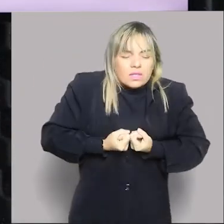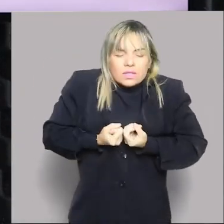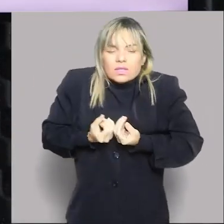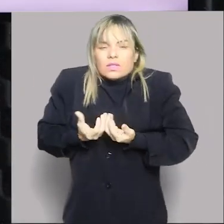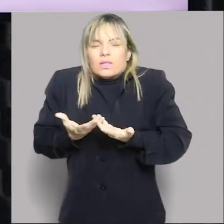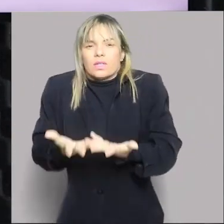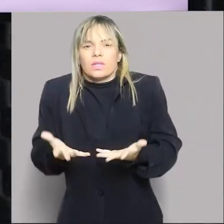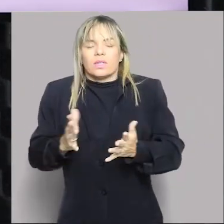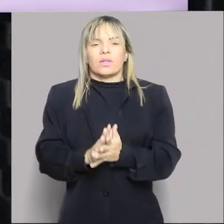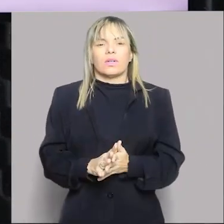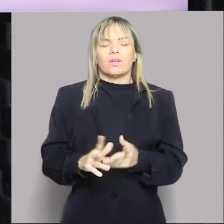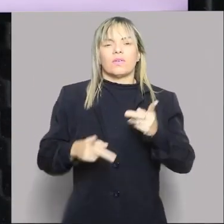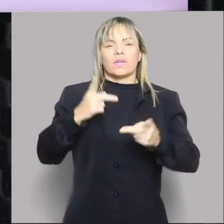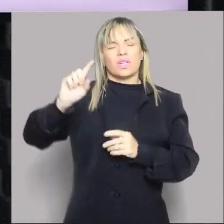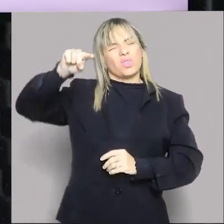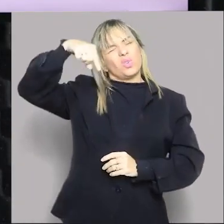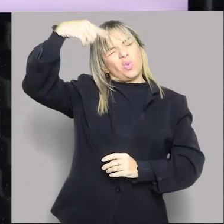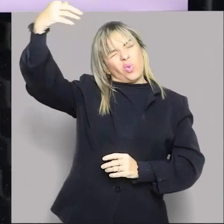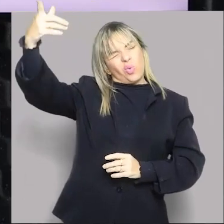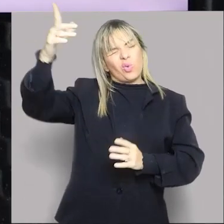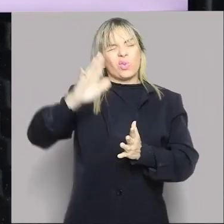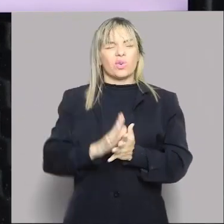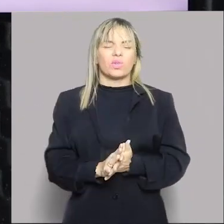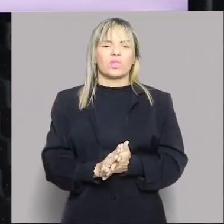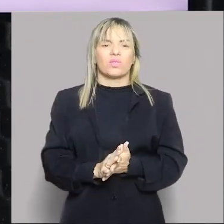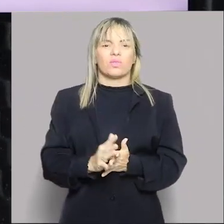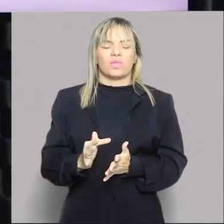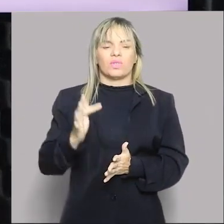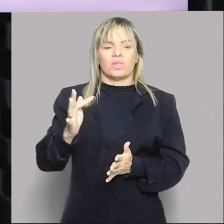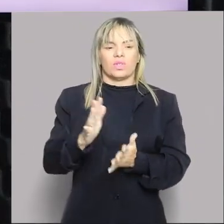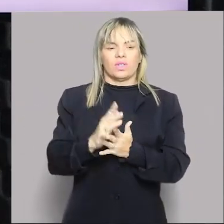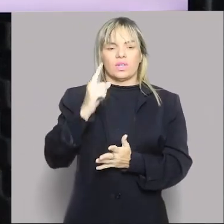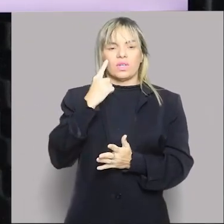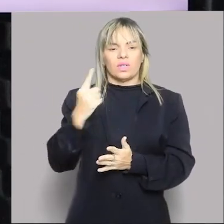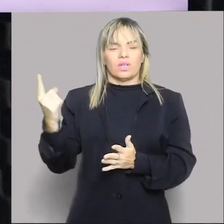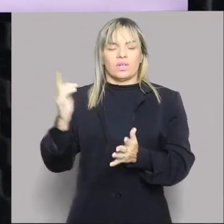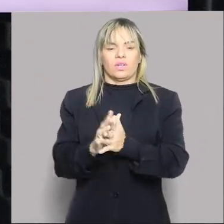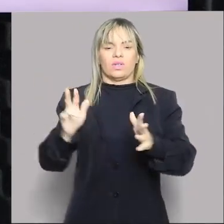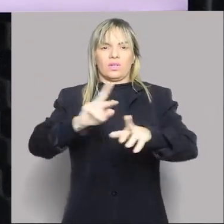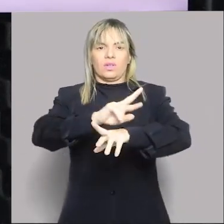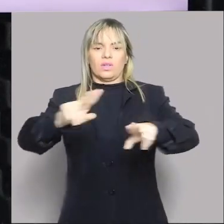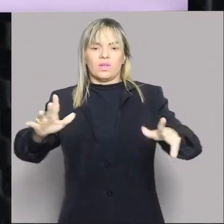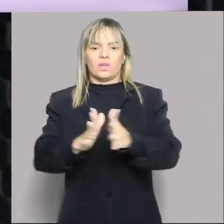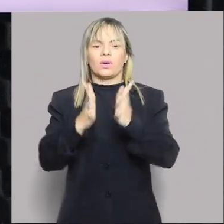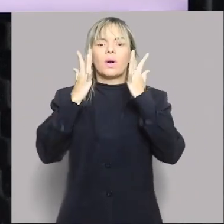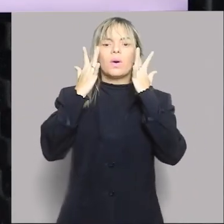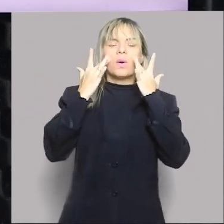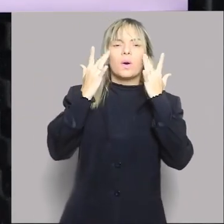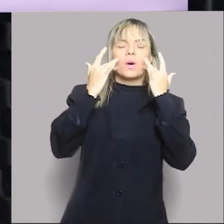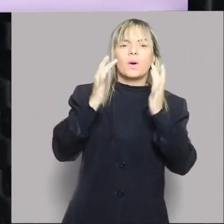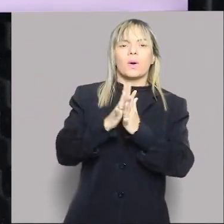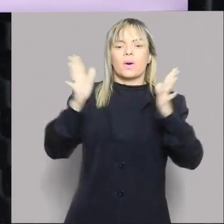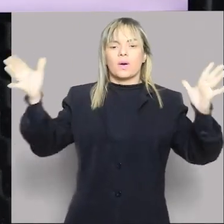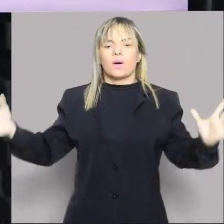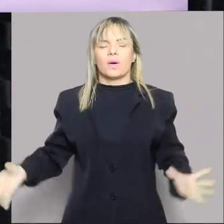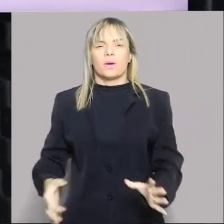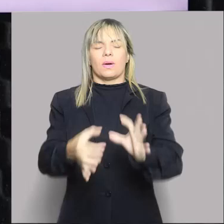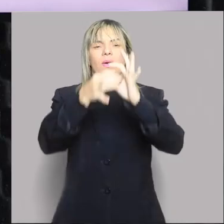expressar. Mas a gente vai falar isso numa outra aula. Essas diversas formas artísticas, elas têm literalmente uma ligação